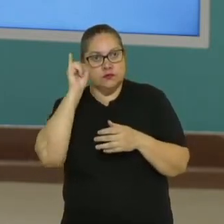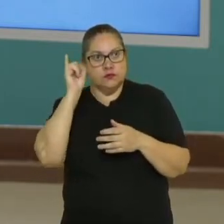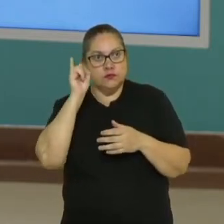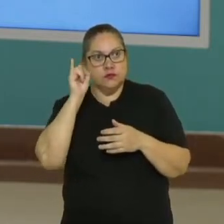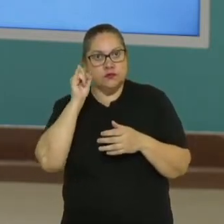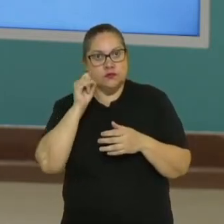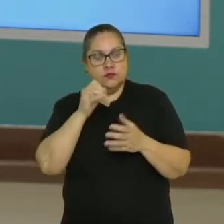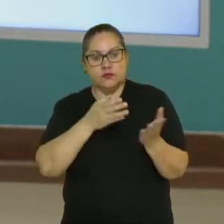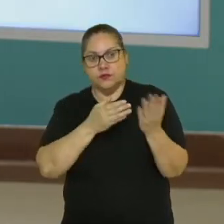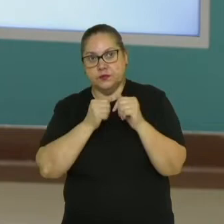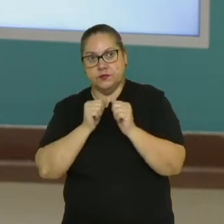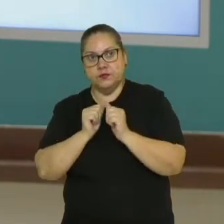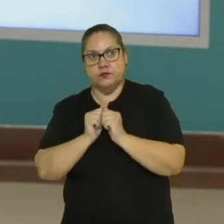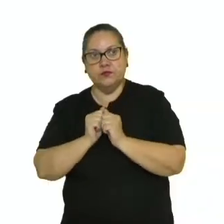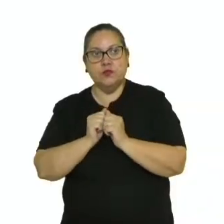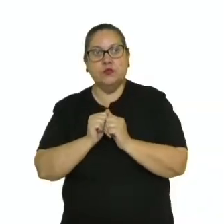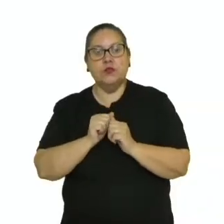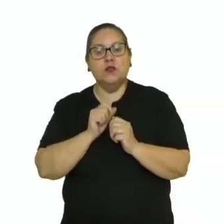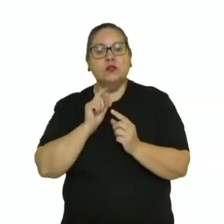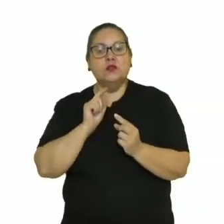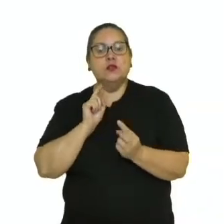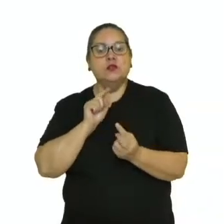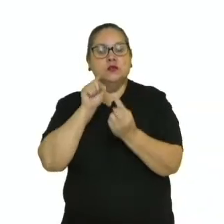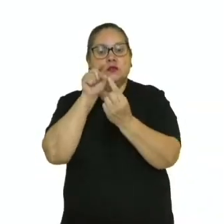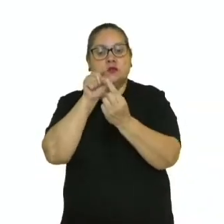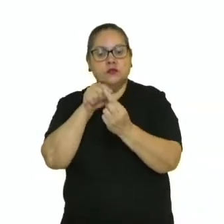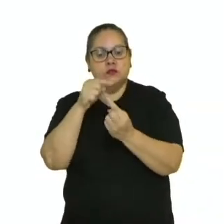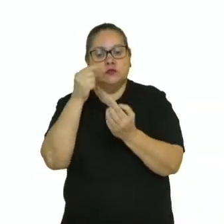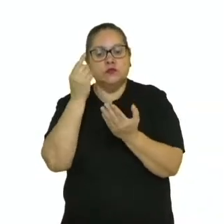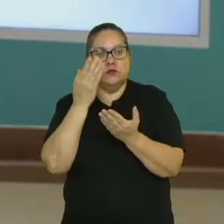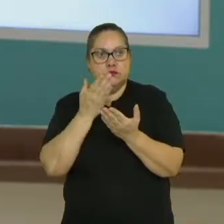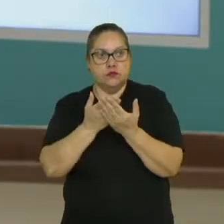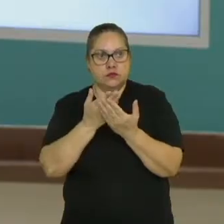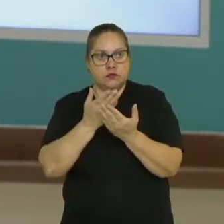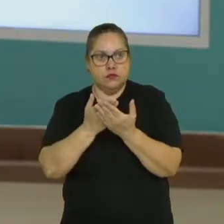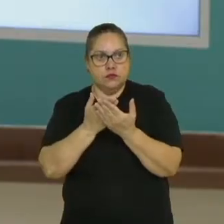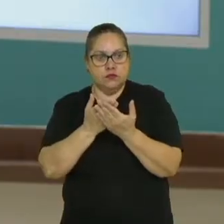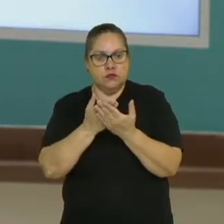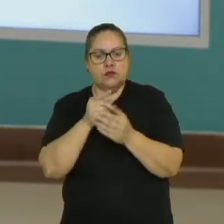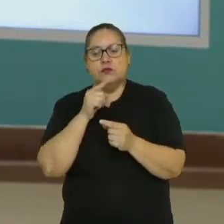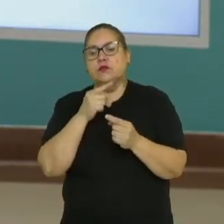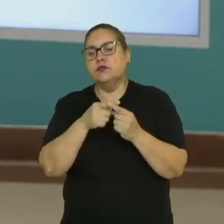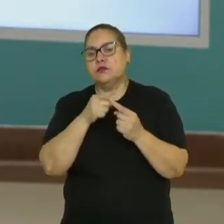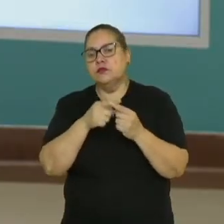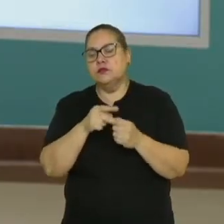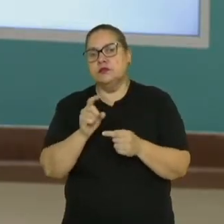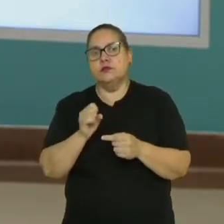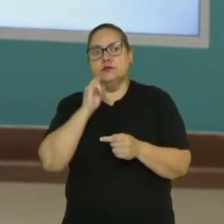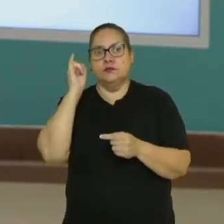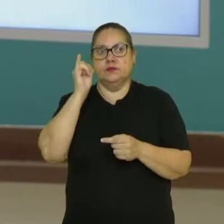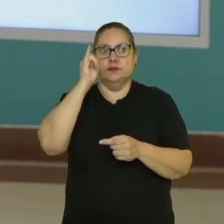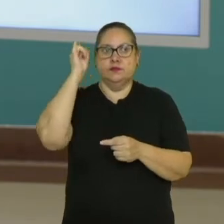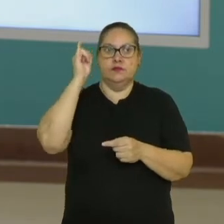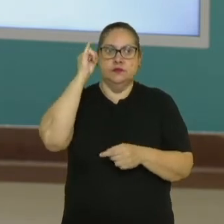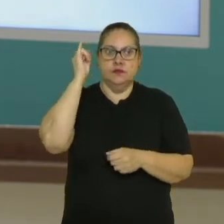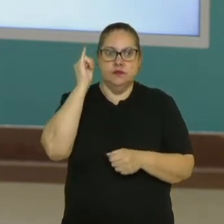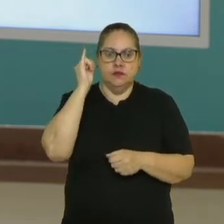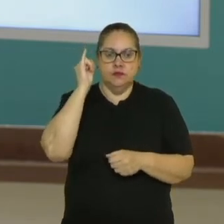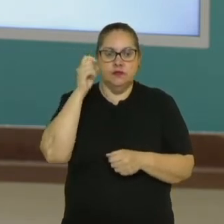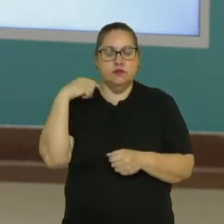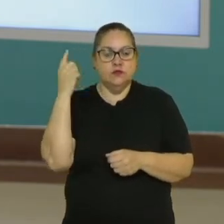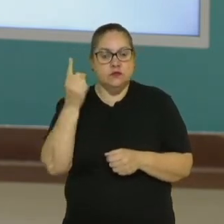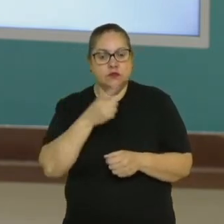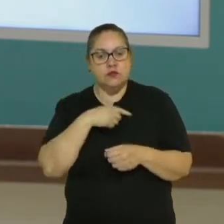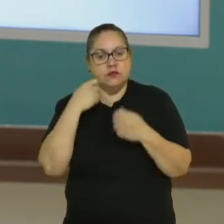Então vamos lá? Então, começando com o objetivo da aula. Por que é importante? Por que é que